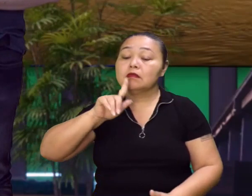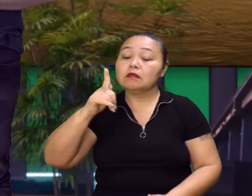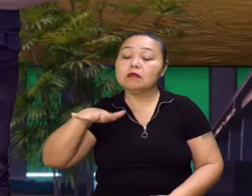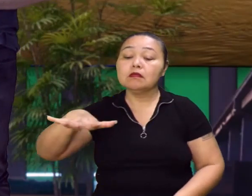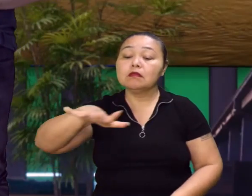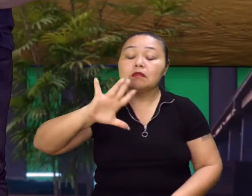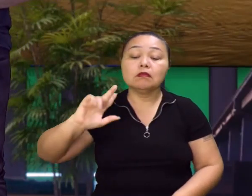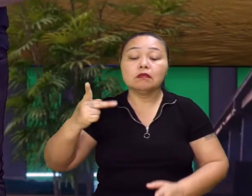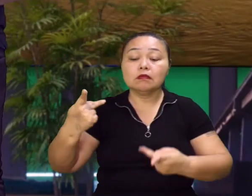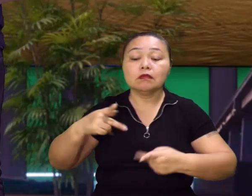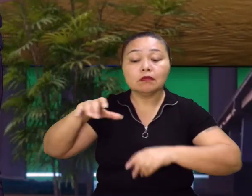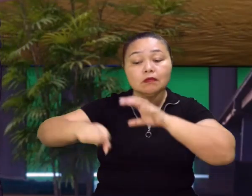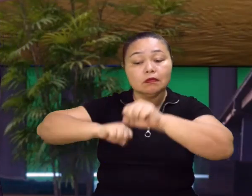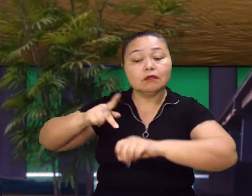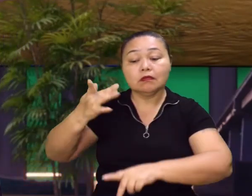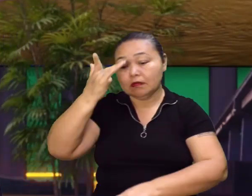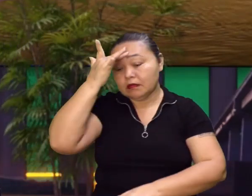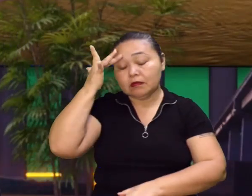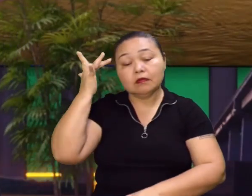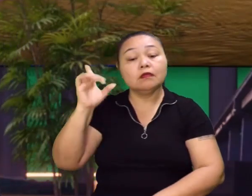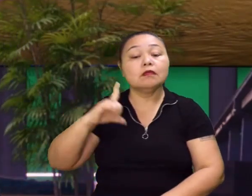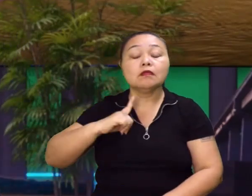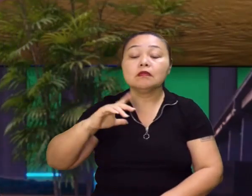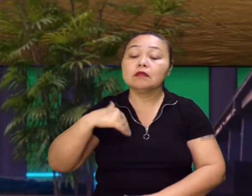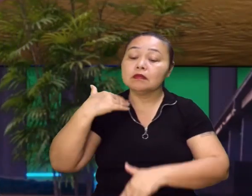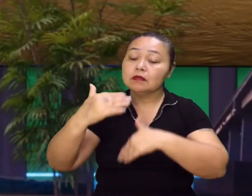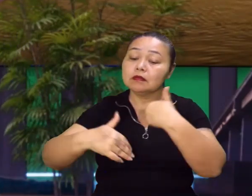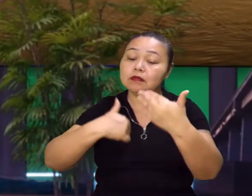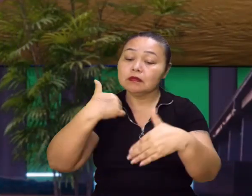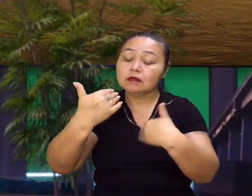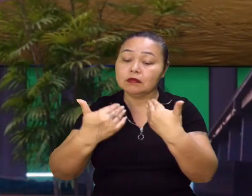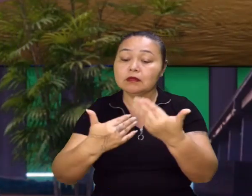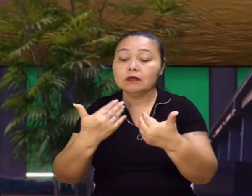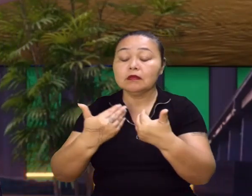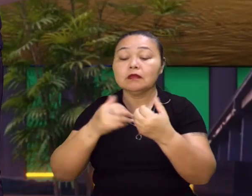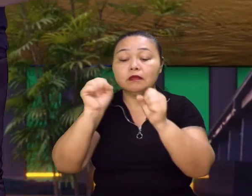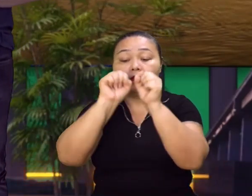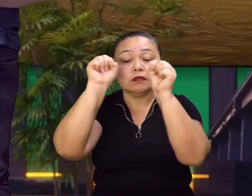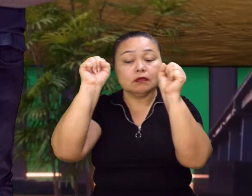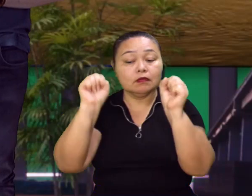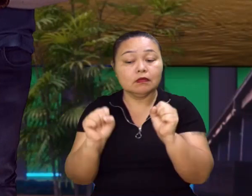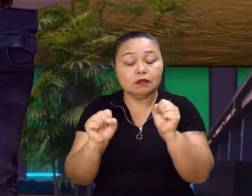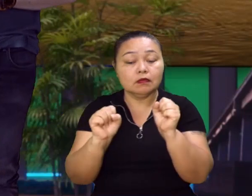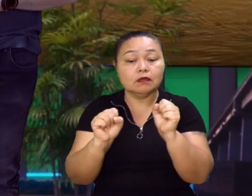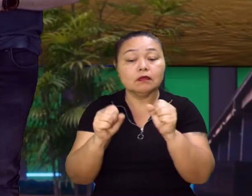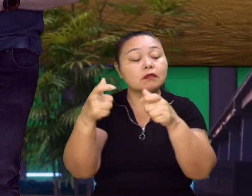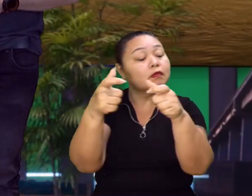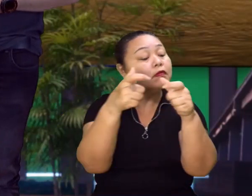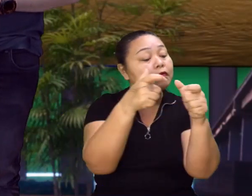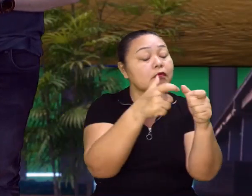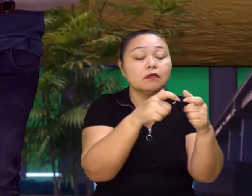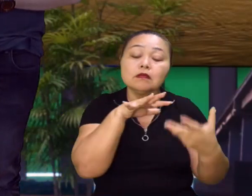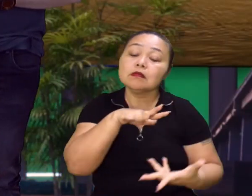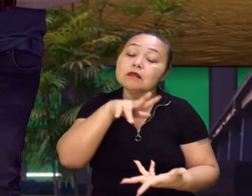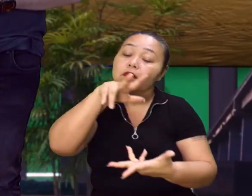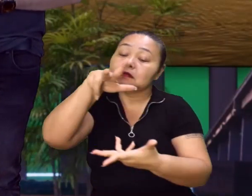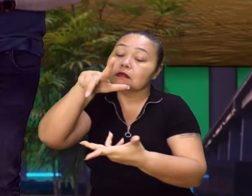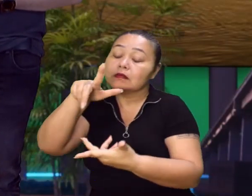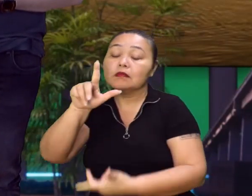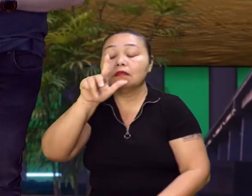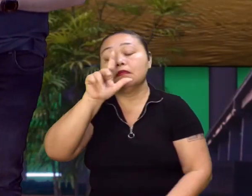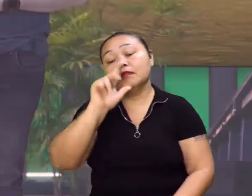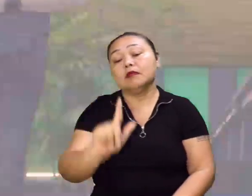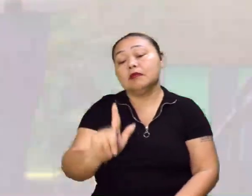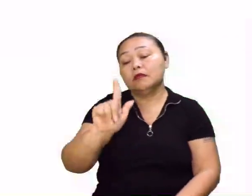tecnológica. Exatamente. Então vamos lá verificar todo esse avanço aí do sistema de posicionamento global, que é o